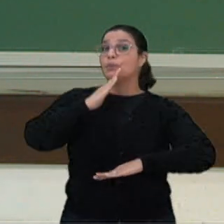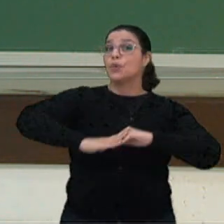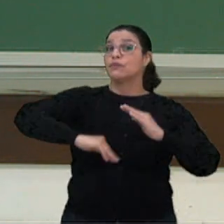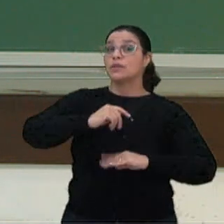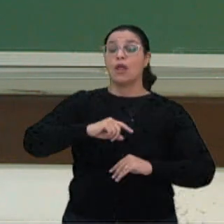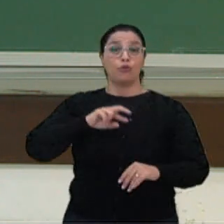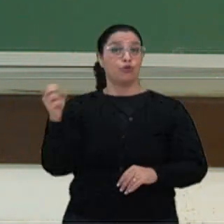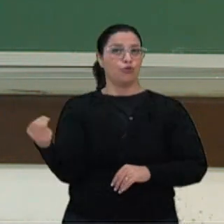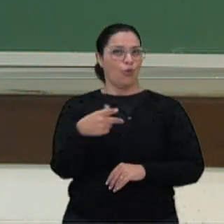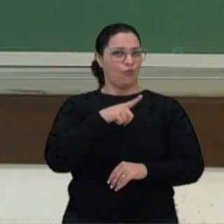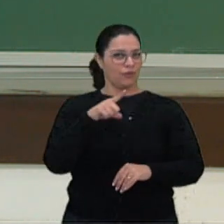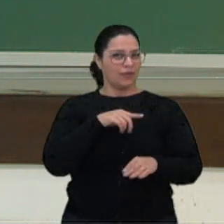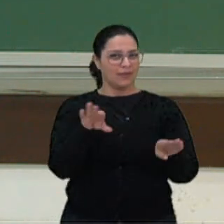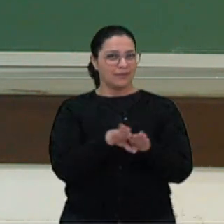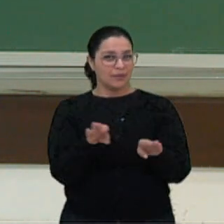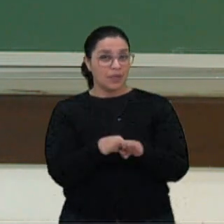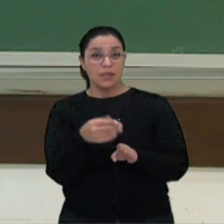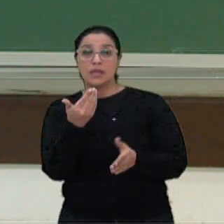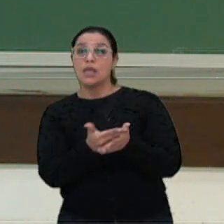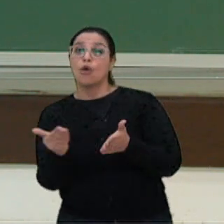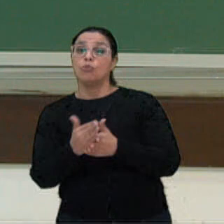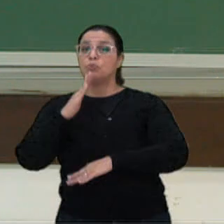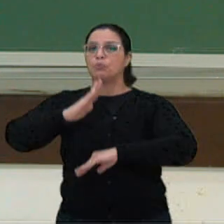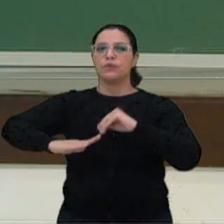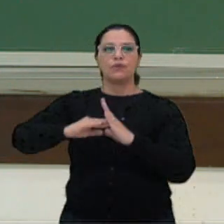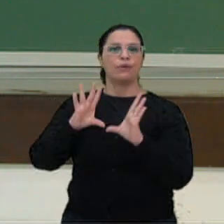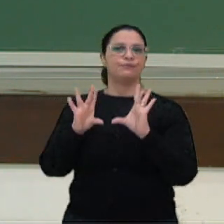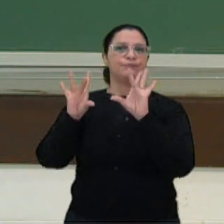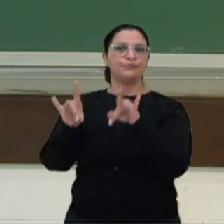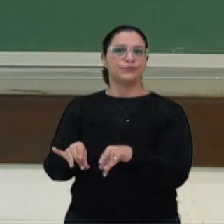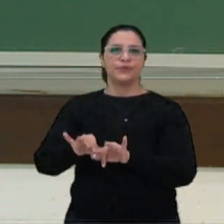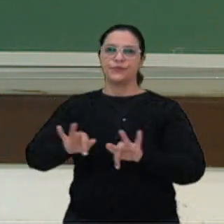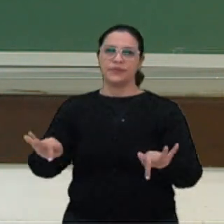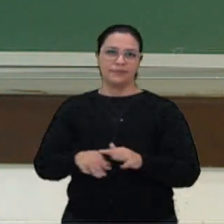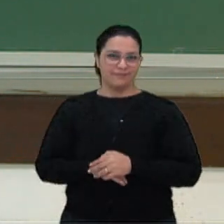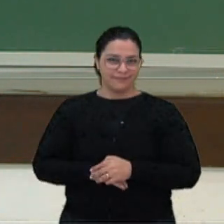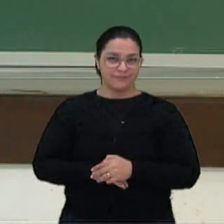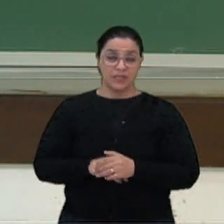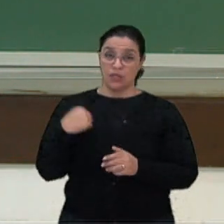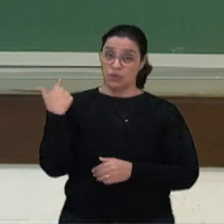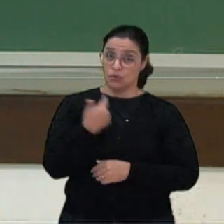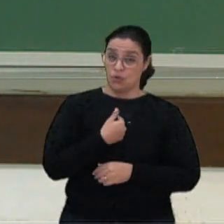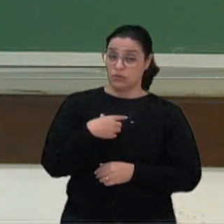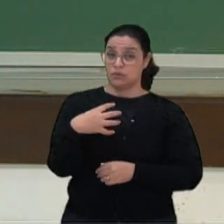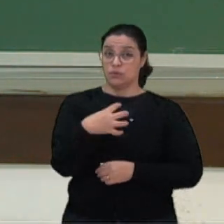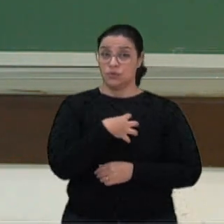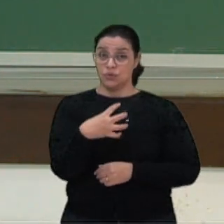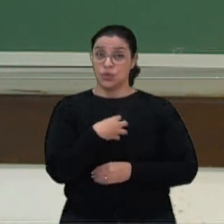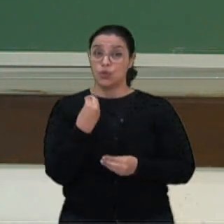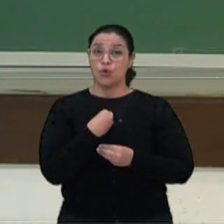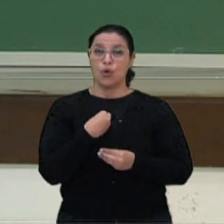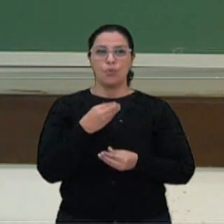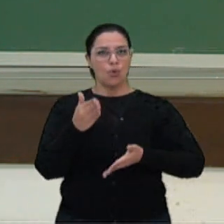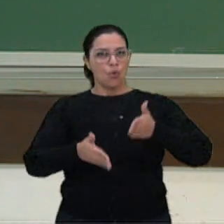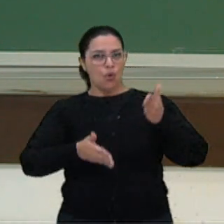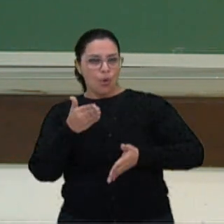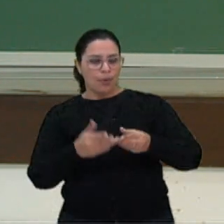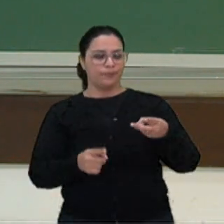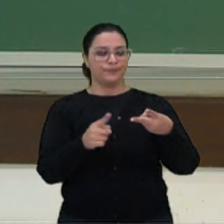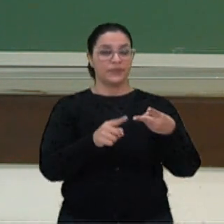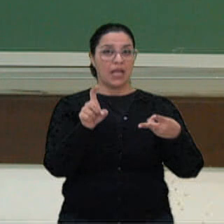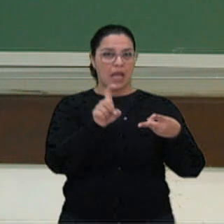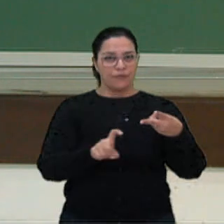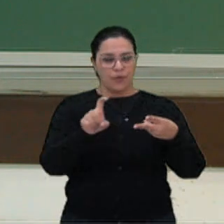que vão surgir e outras que vão ser extintas. Então, a maneira como a robótica, a informática,